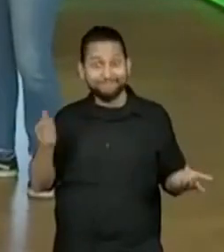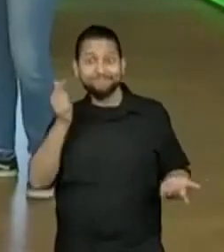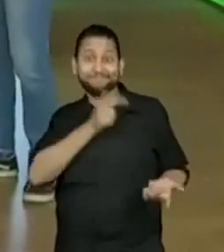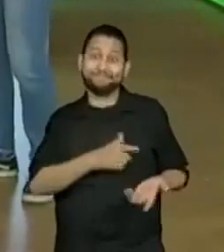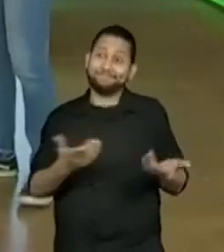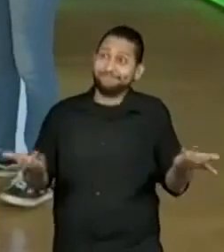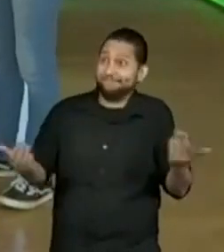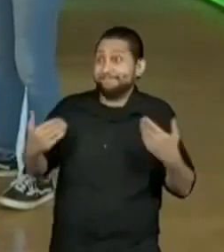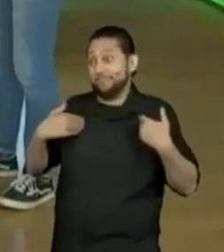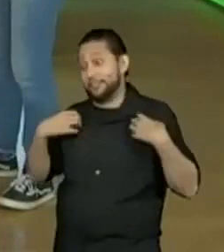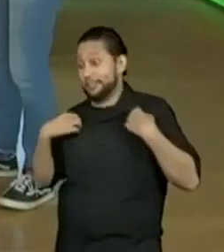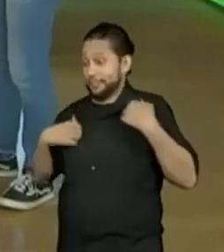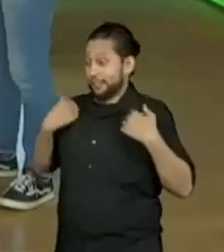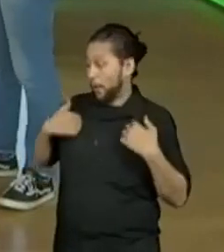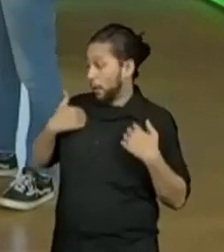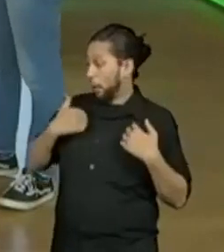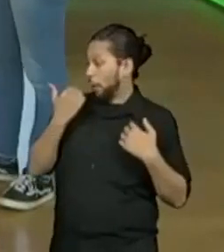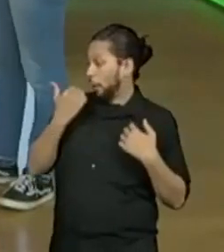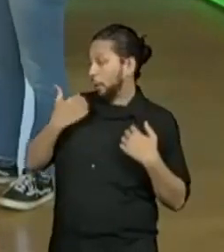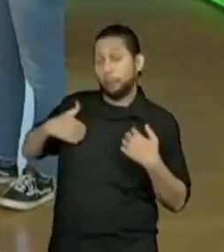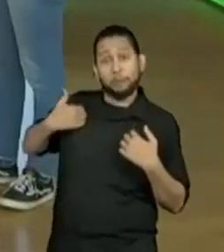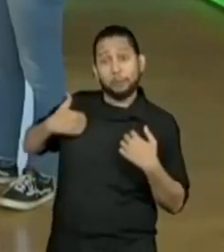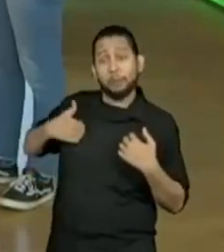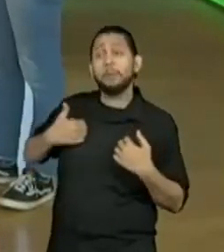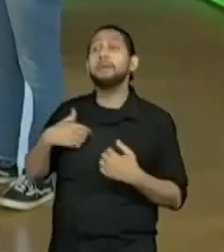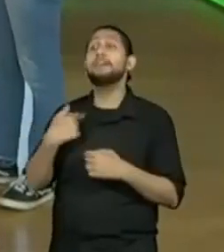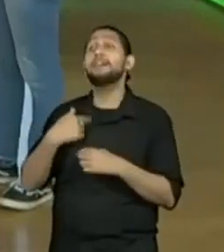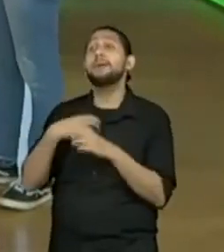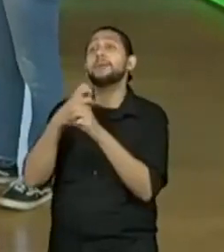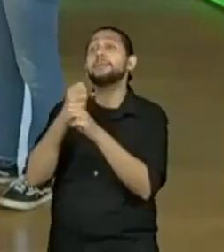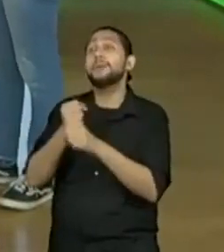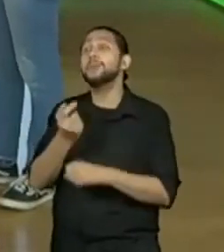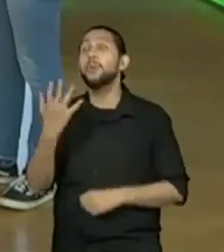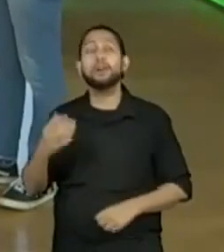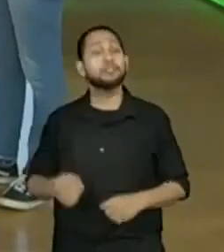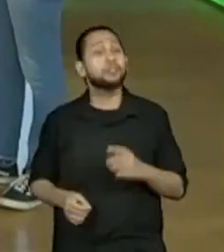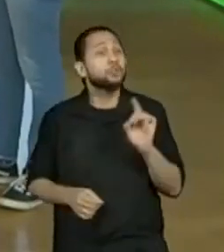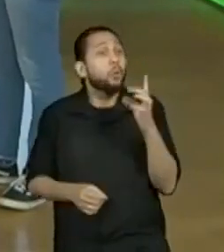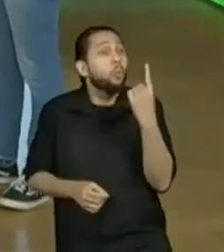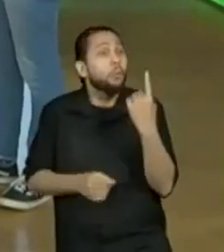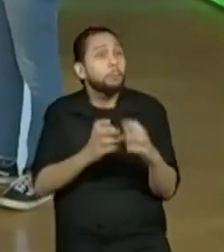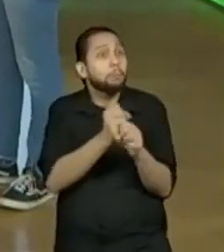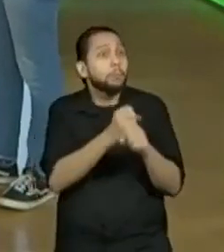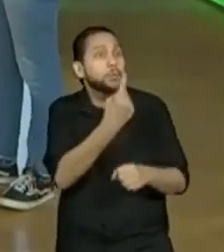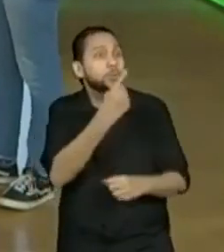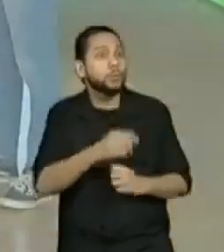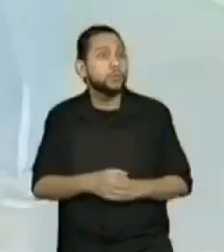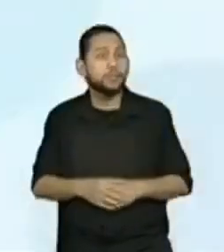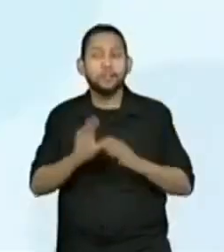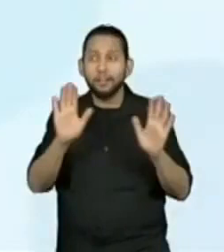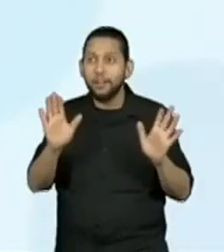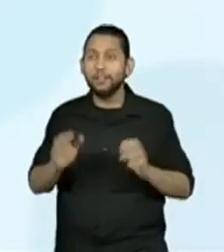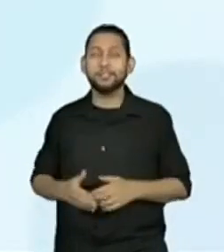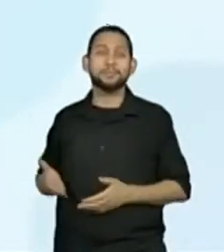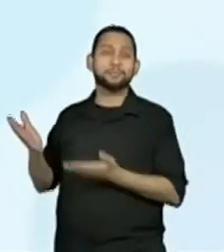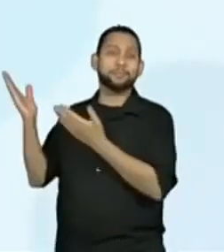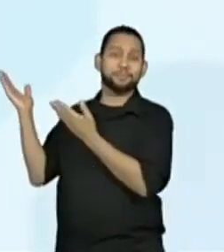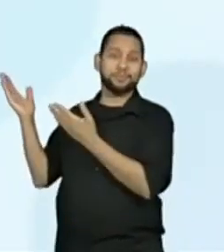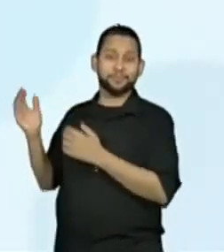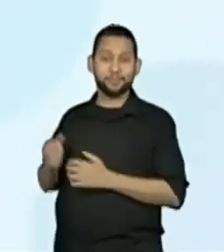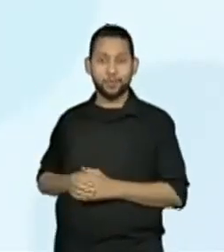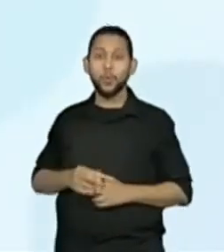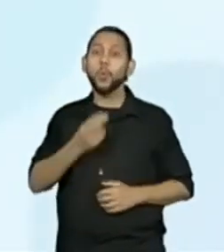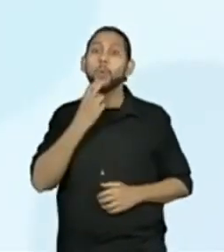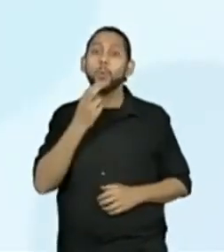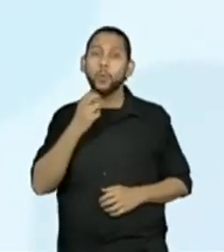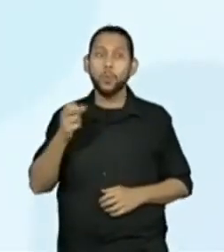Mas o que acontece? Quantos pontos eu tenho pro Aline? Um ponto a mais. Um só. Ponto a mais? Quanto, só. Qual é a minha pontuação agora? Agora você tem 11. 11